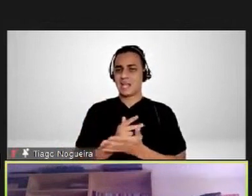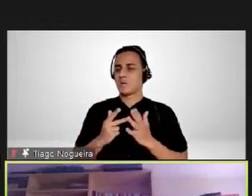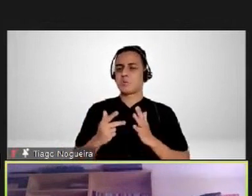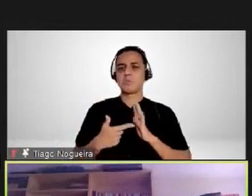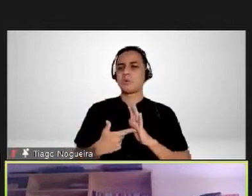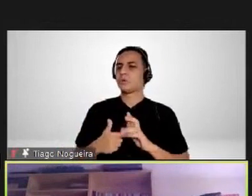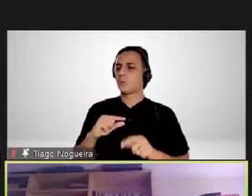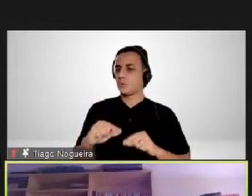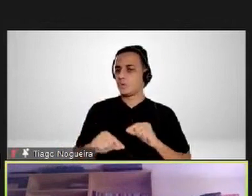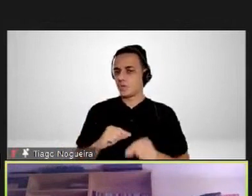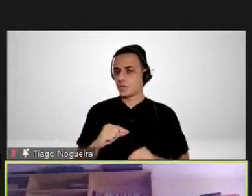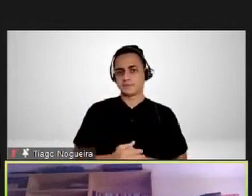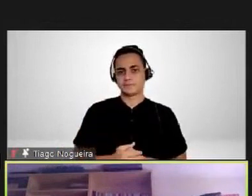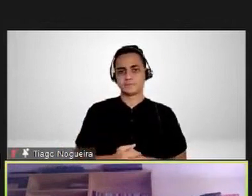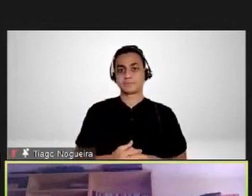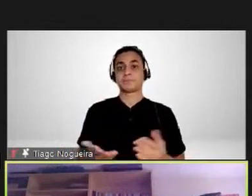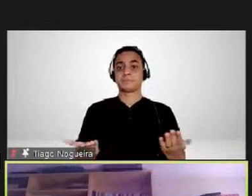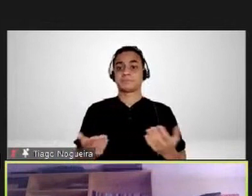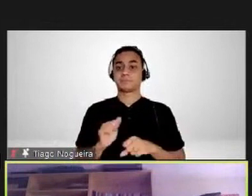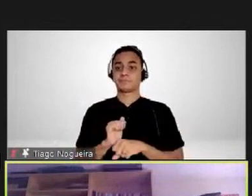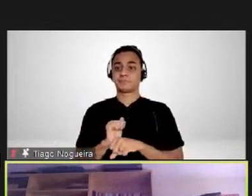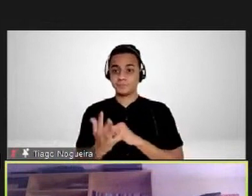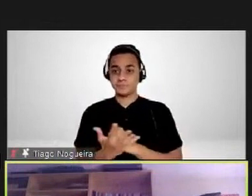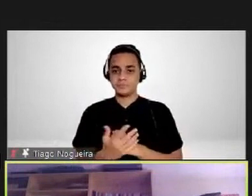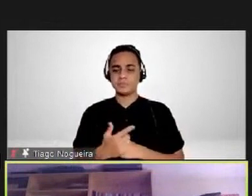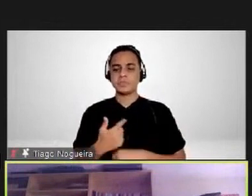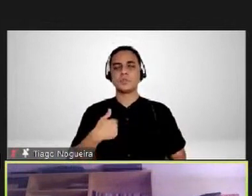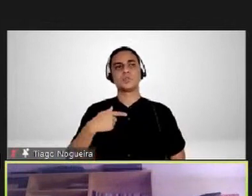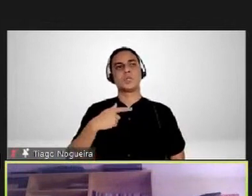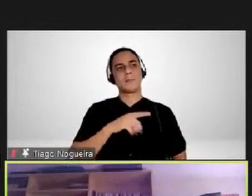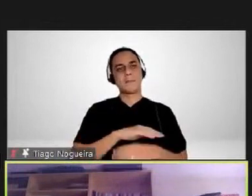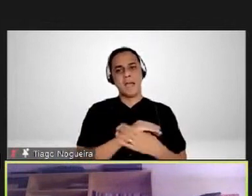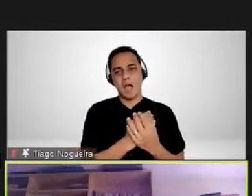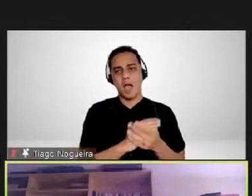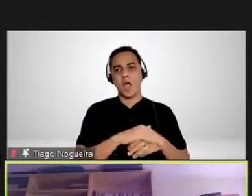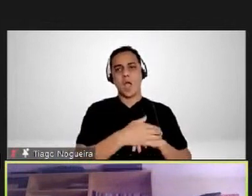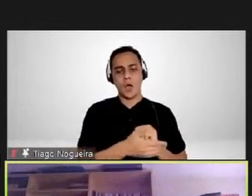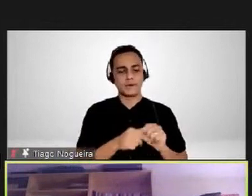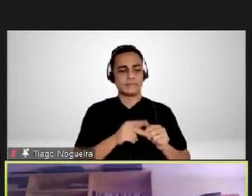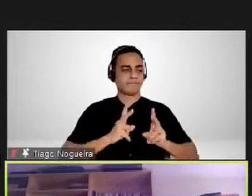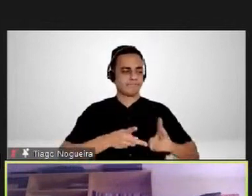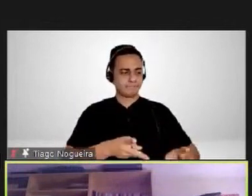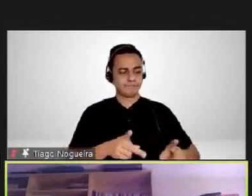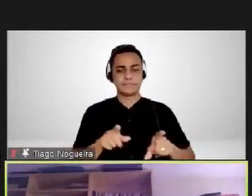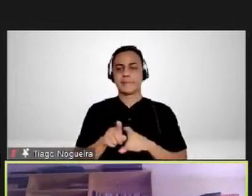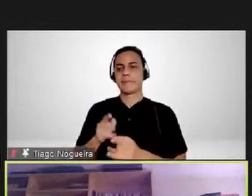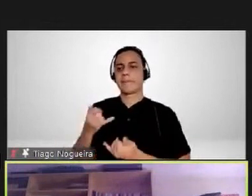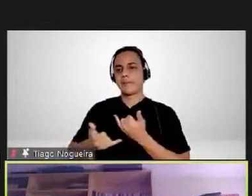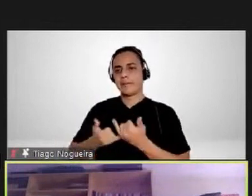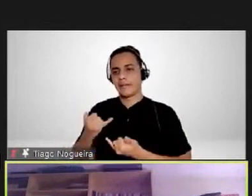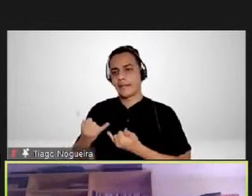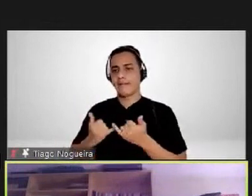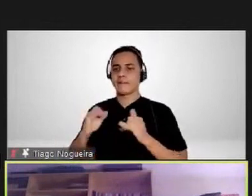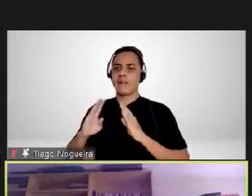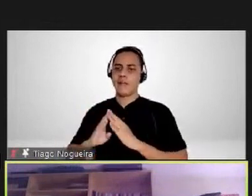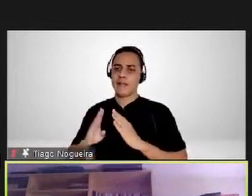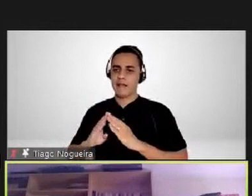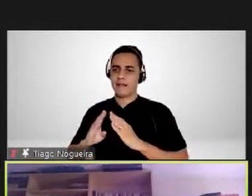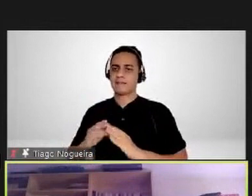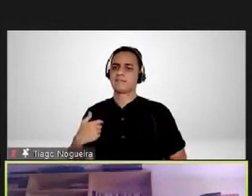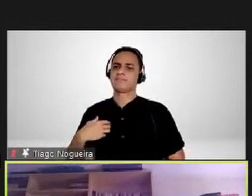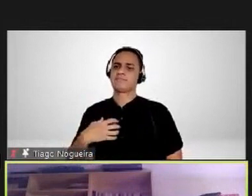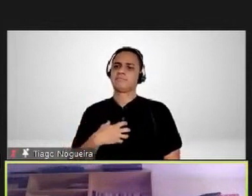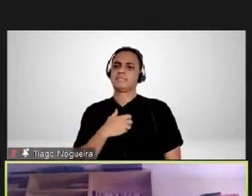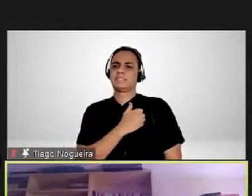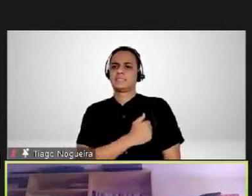seguinte: nessa pandemia, eu lavava as mãos todas as horas e também brincava com meus brinquedos em casa. Sinto muita saudade